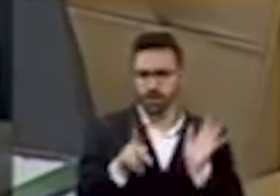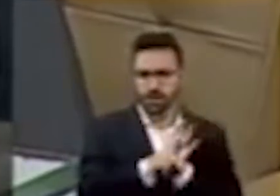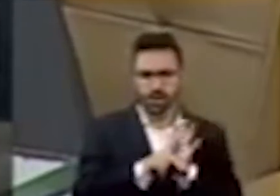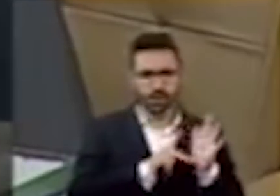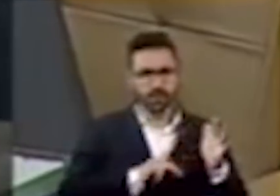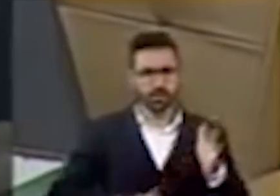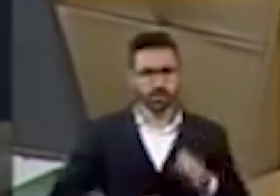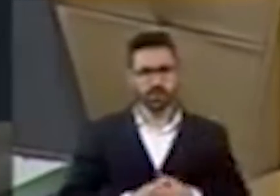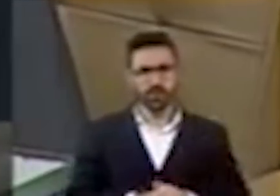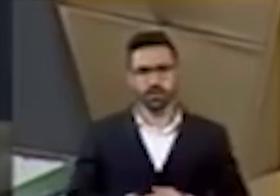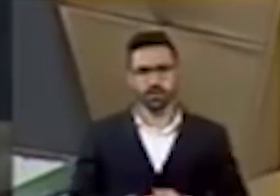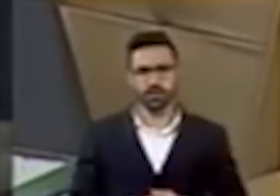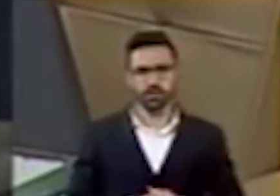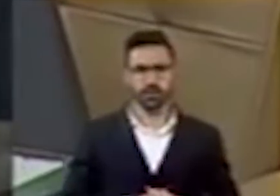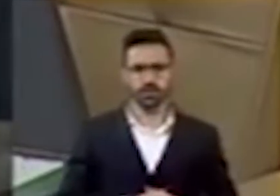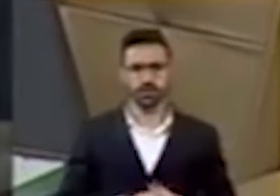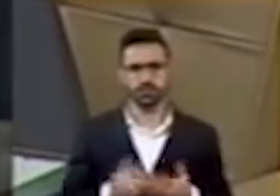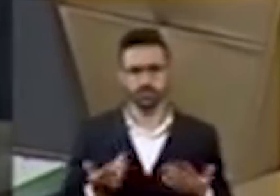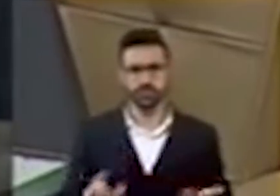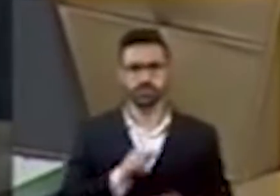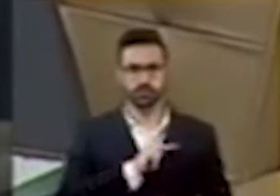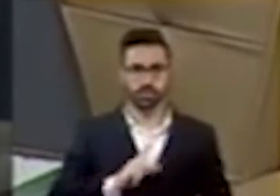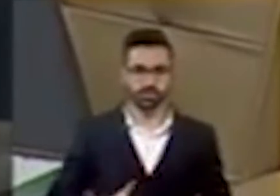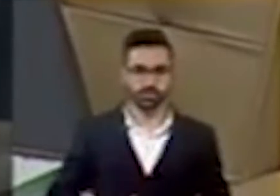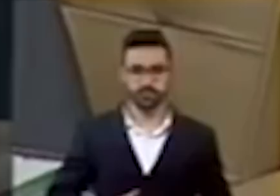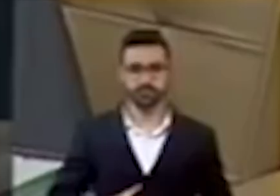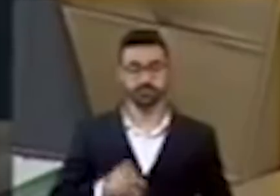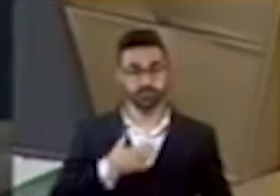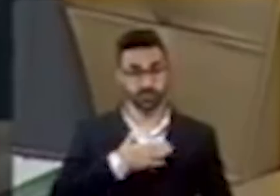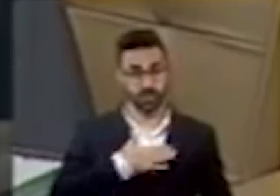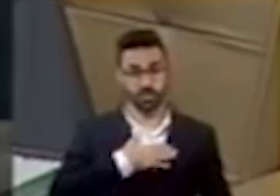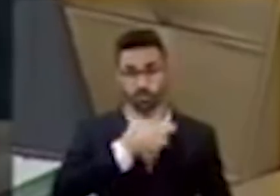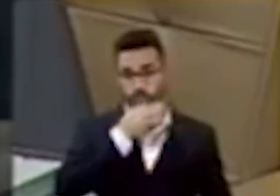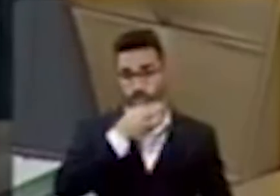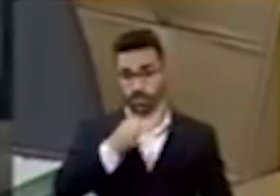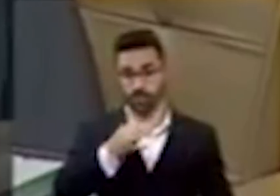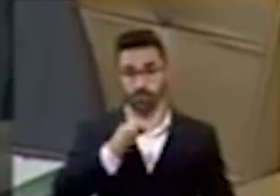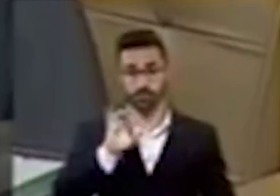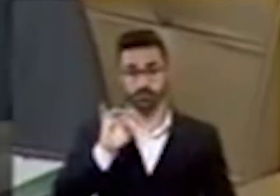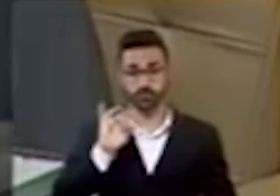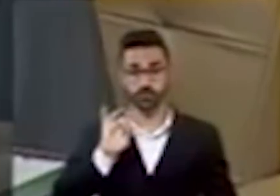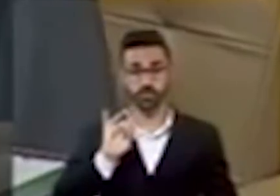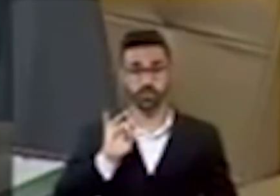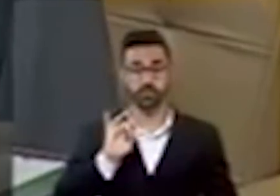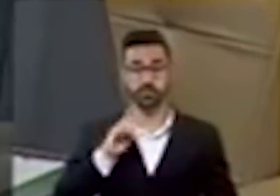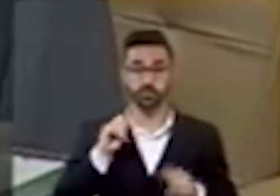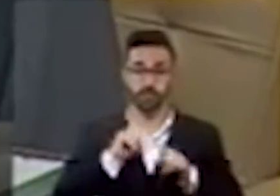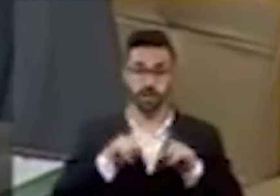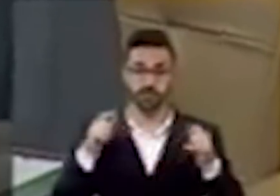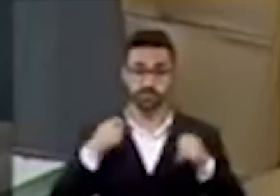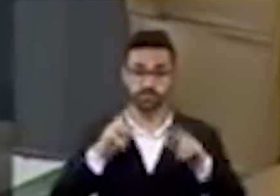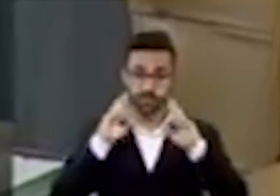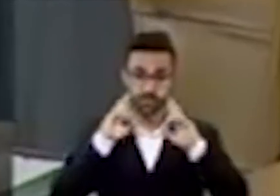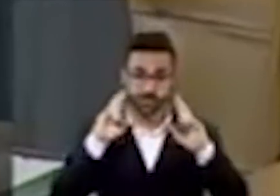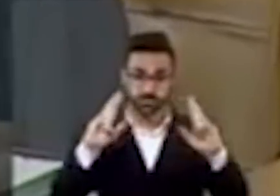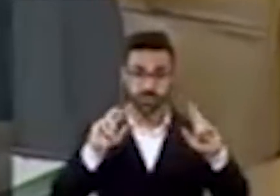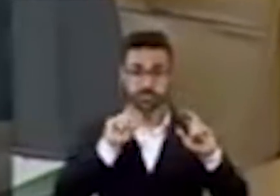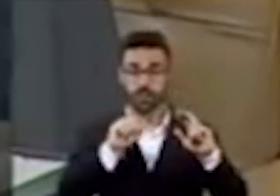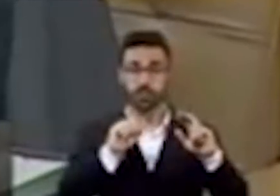próprio, adstrito o presidente, na minha visão, apenas aos limites